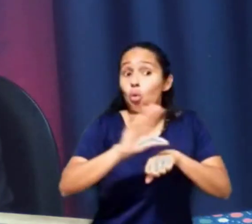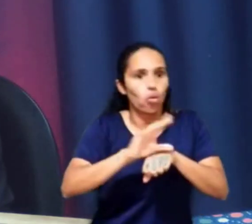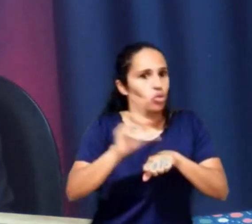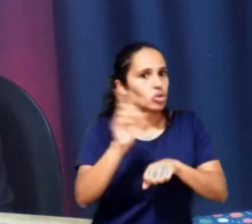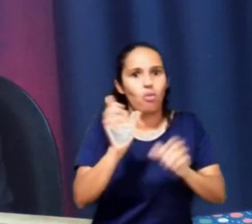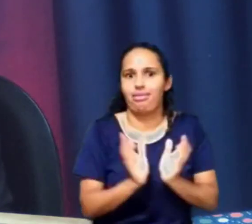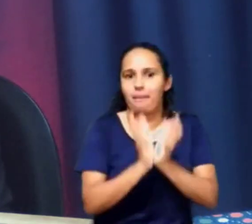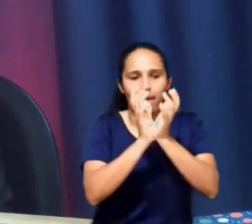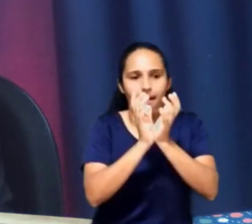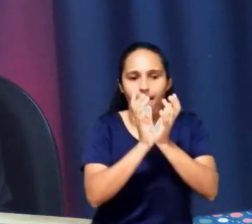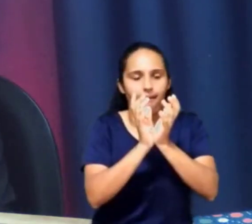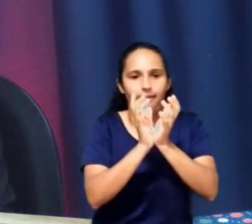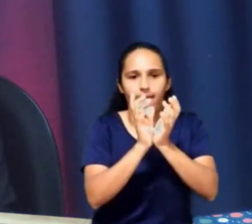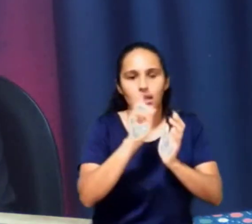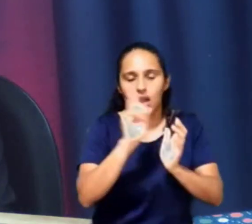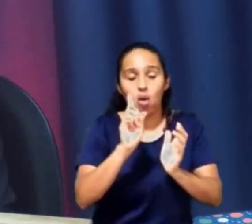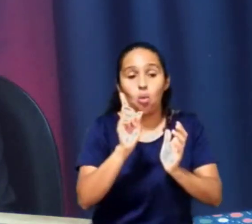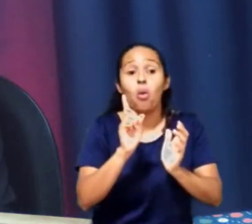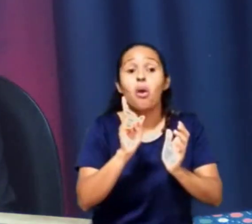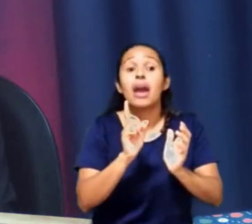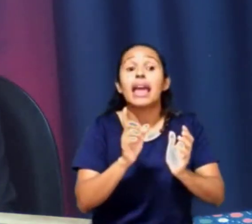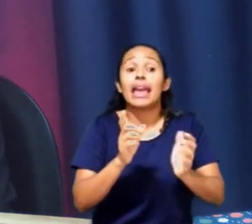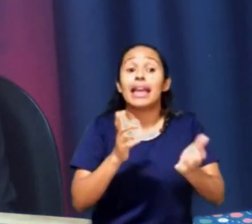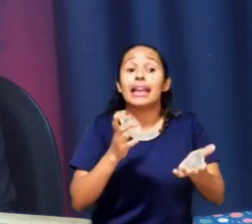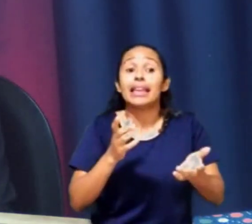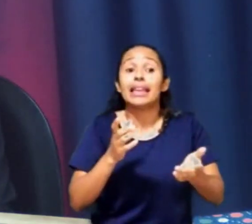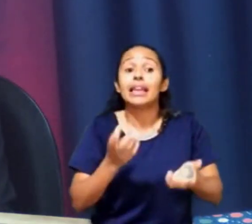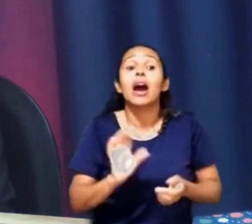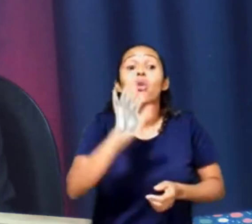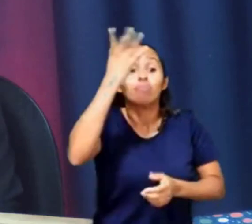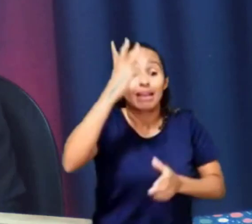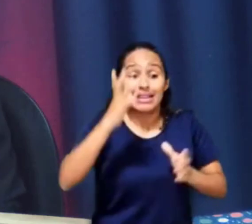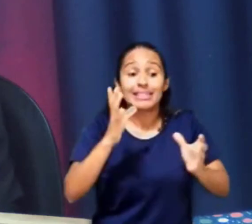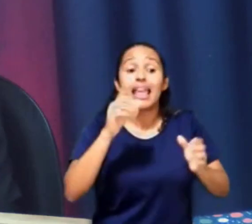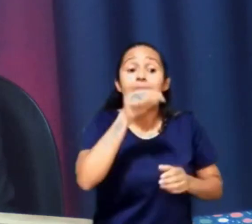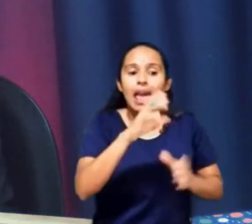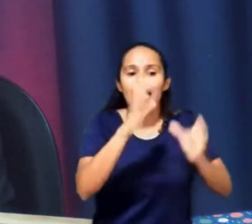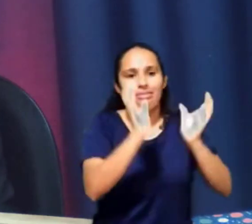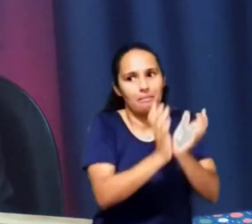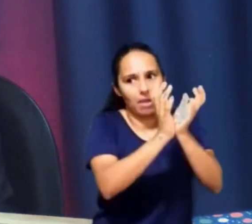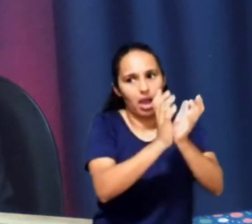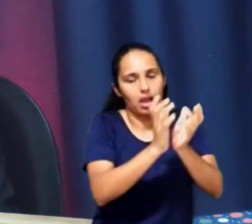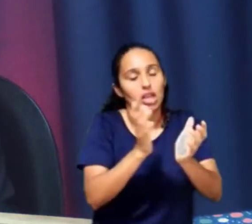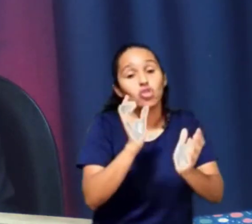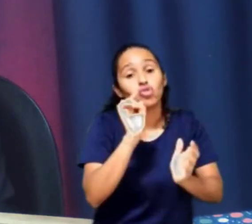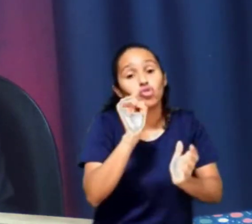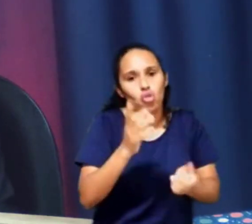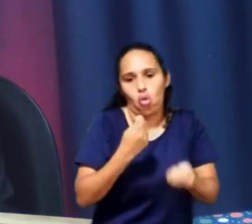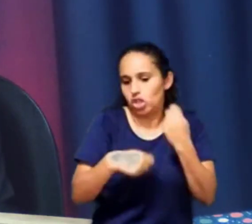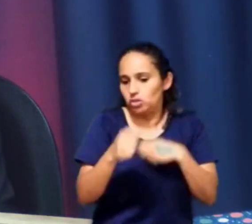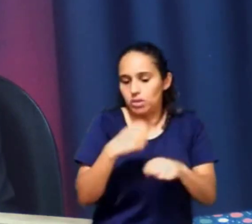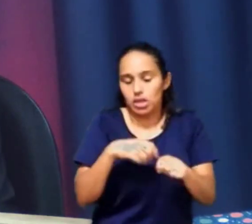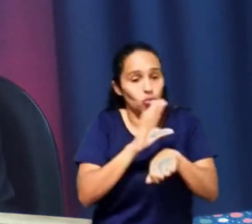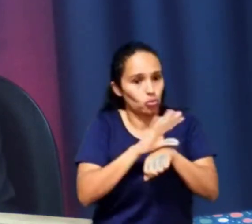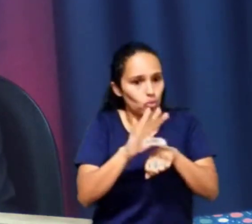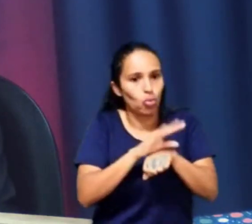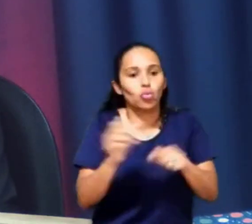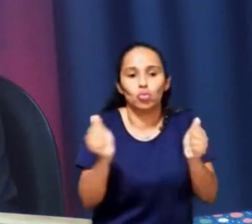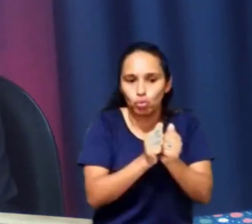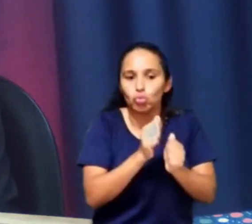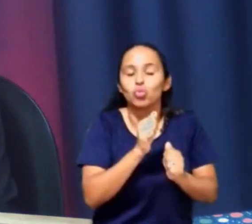verdade, eu faço a administração do curso, juntamente com os professores, professor ouvinte e professor